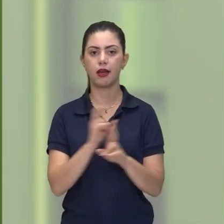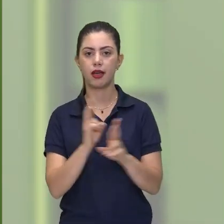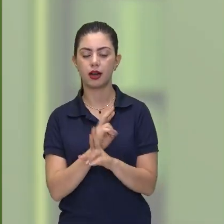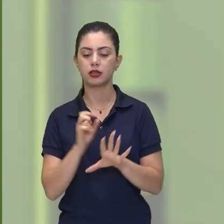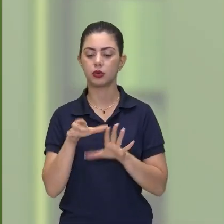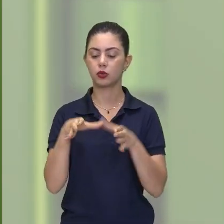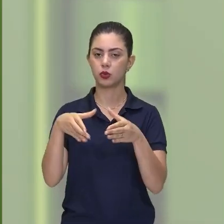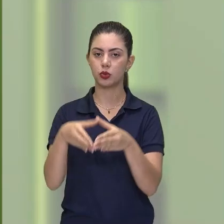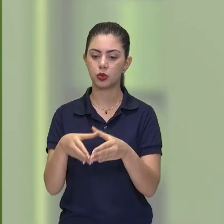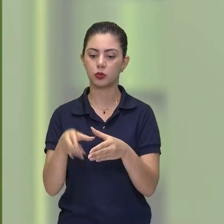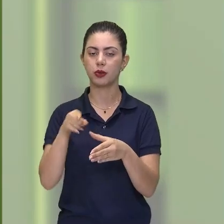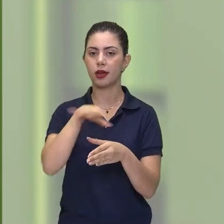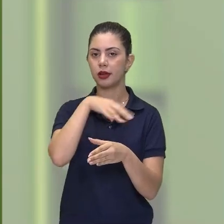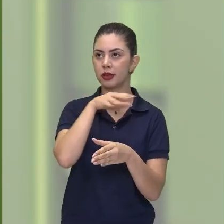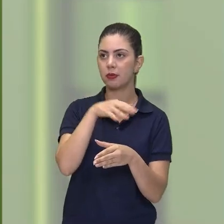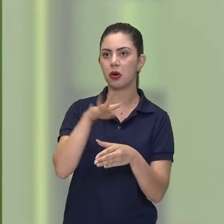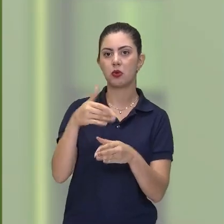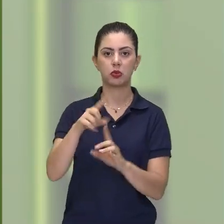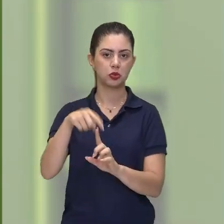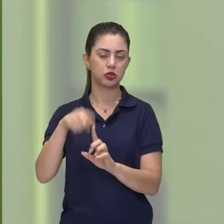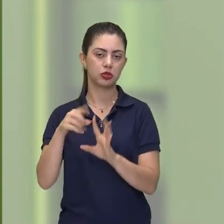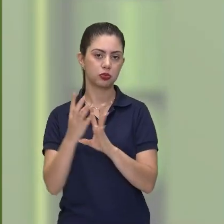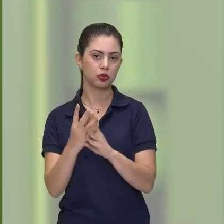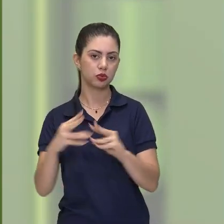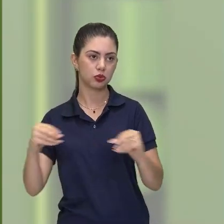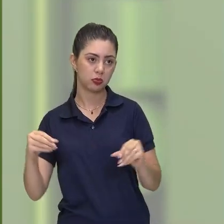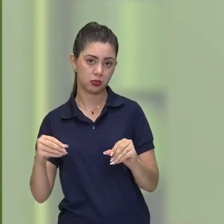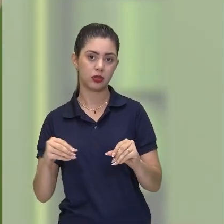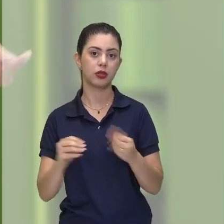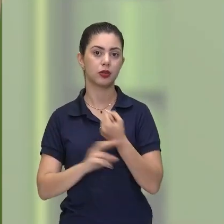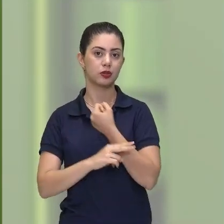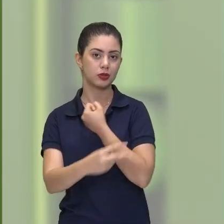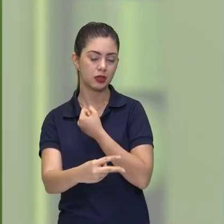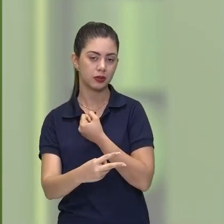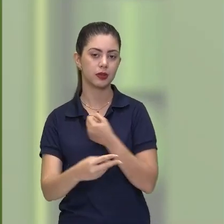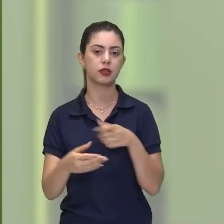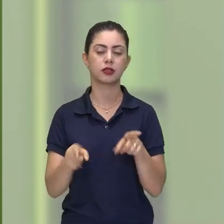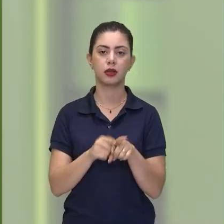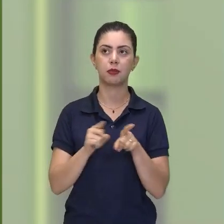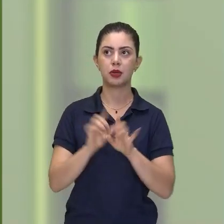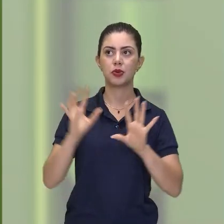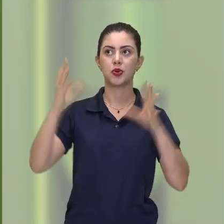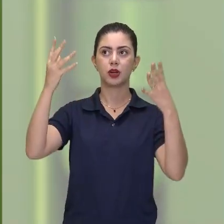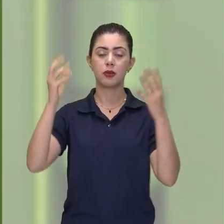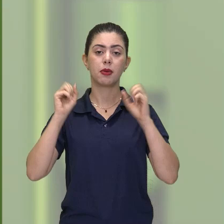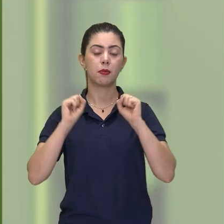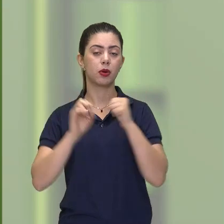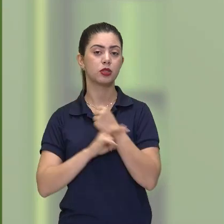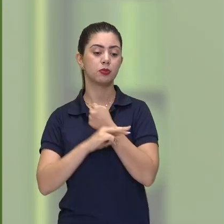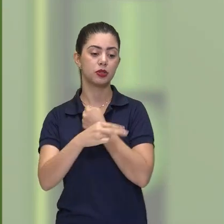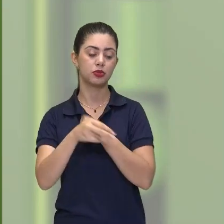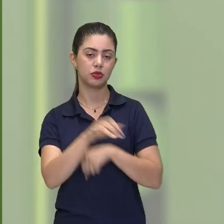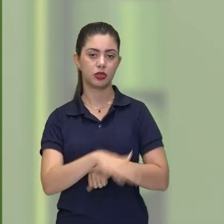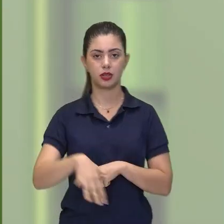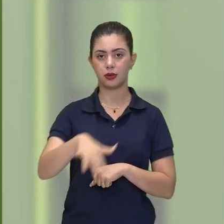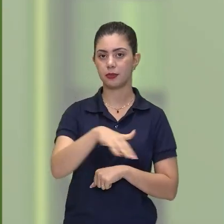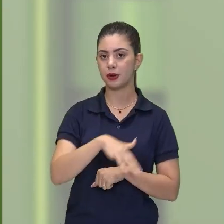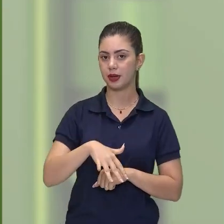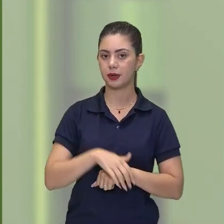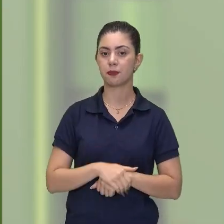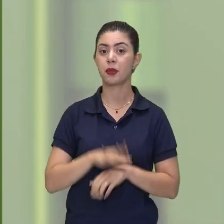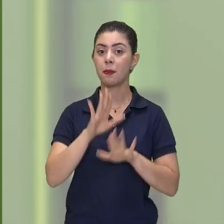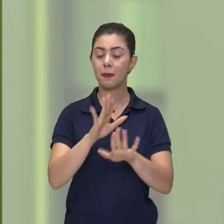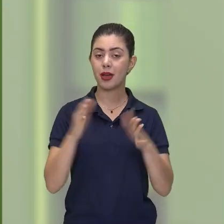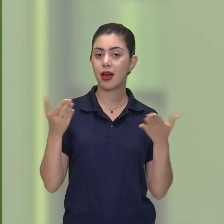de uma espécie, vimos também sobre as mudanças climáticas e o impacto que ela pode ocasionar ali num determinado ambiente. E